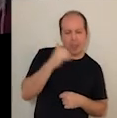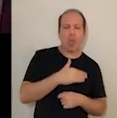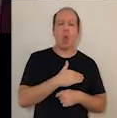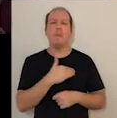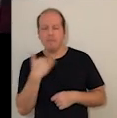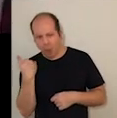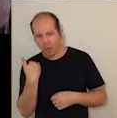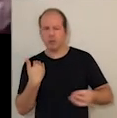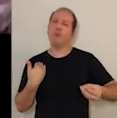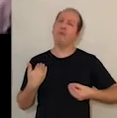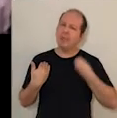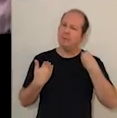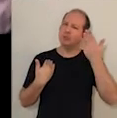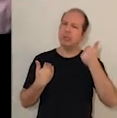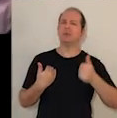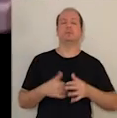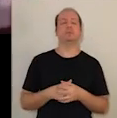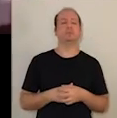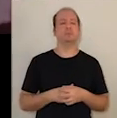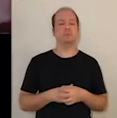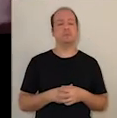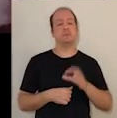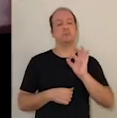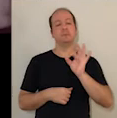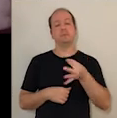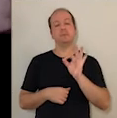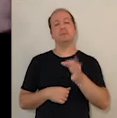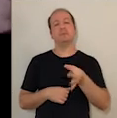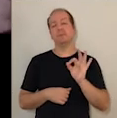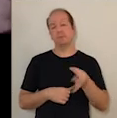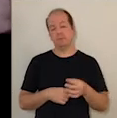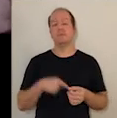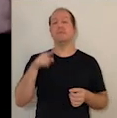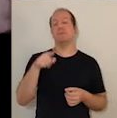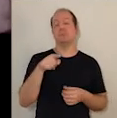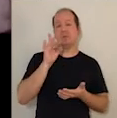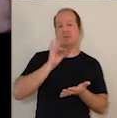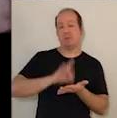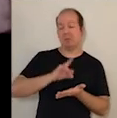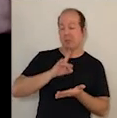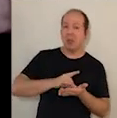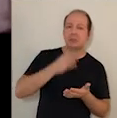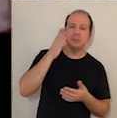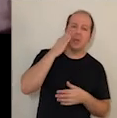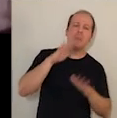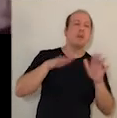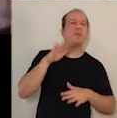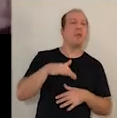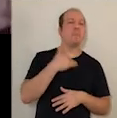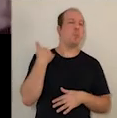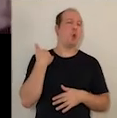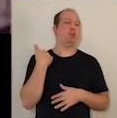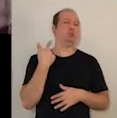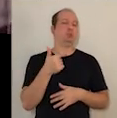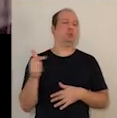muito bem quando eles estão mortos ou quando eles estão vivos. É verdade. Há também a morte aparente. É